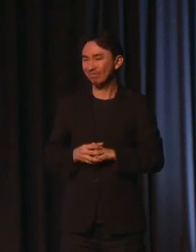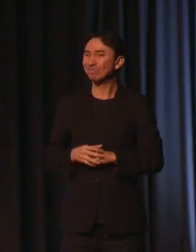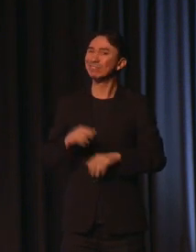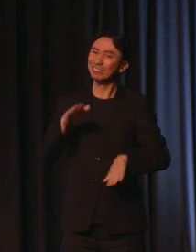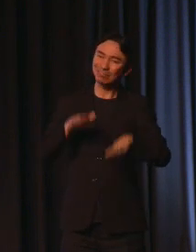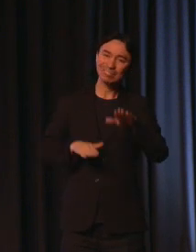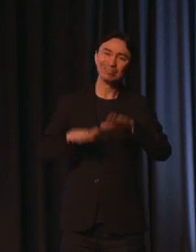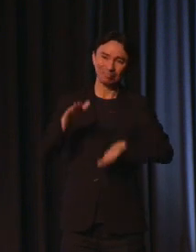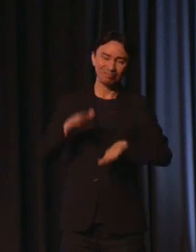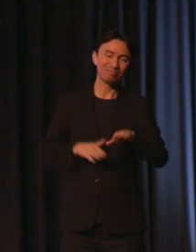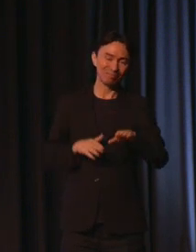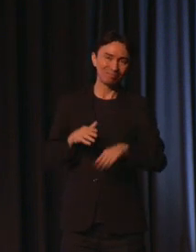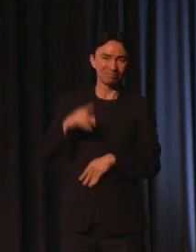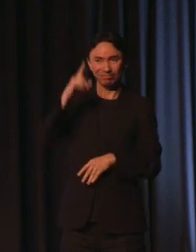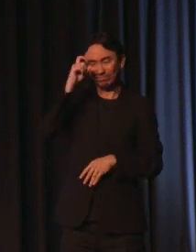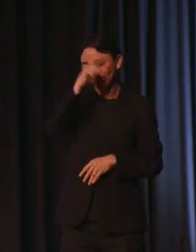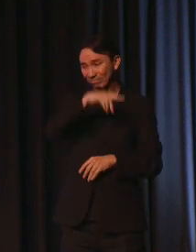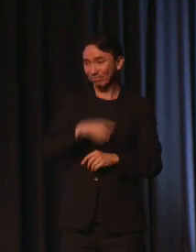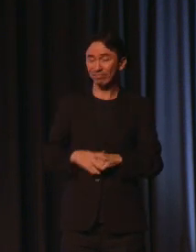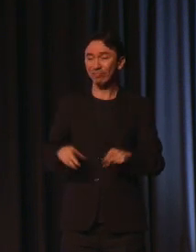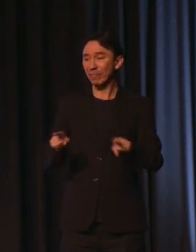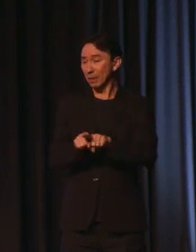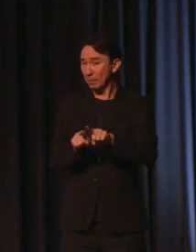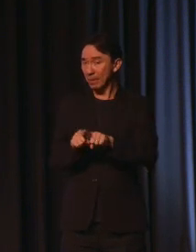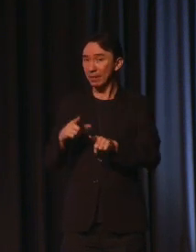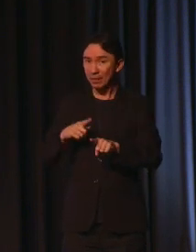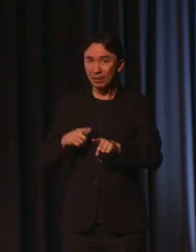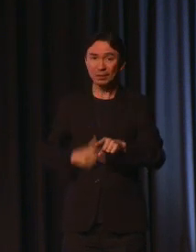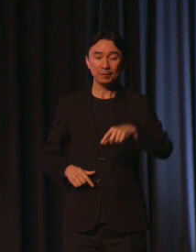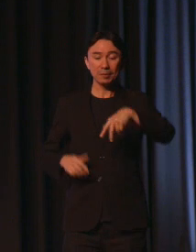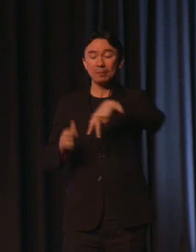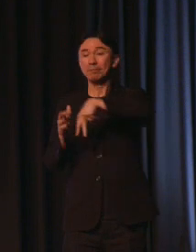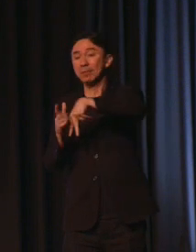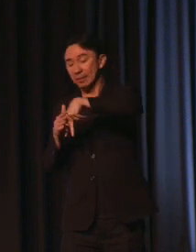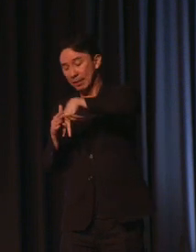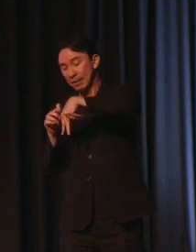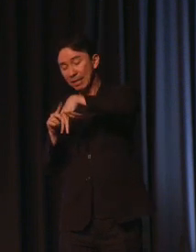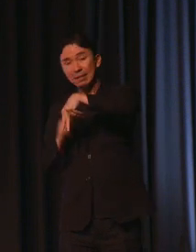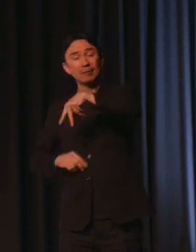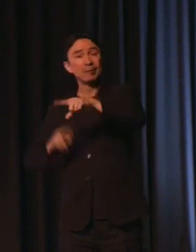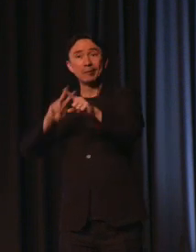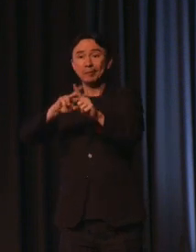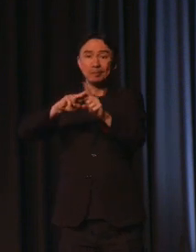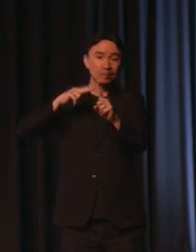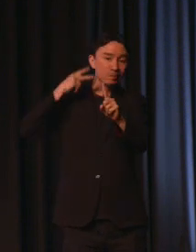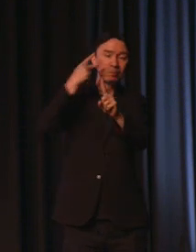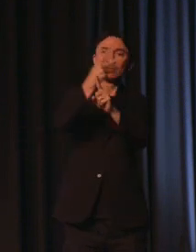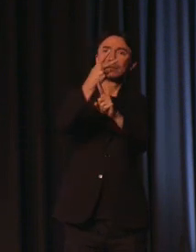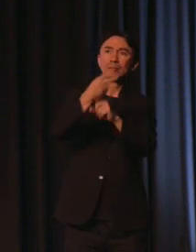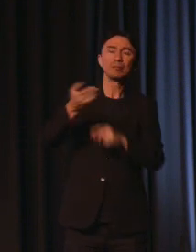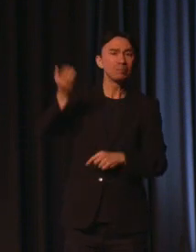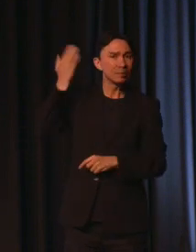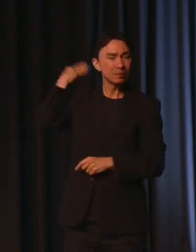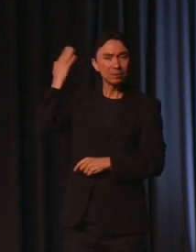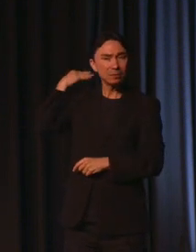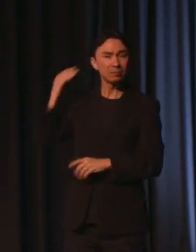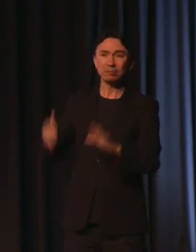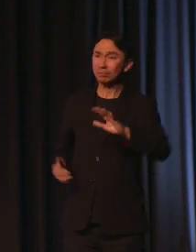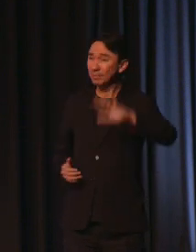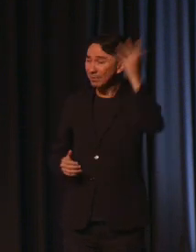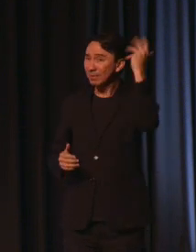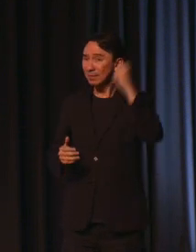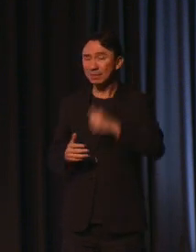essa dificuldade. E duplicidade de paciente também, às vezes, no passado isso acontecia muito, o paciente tinha medo, porque às